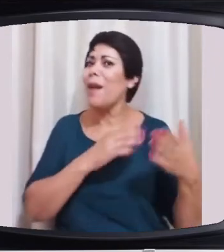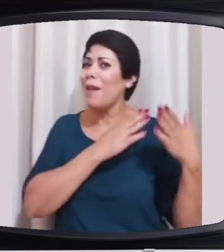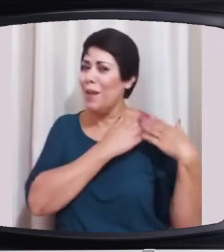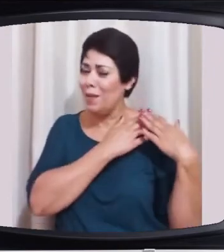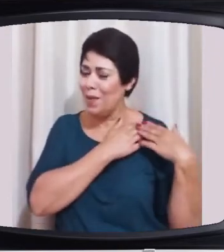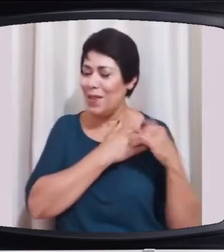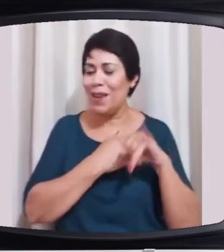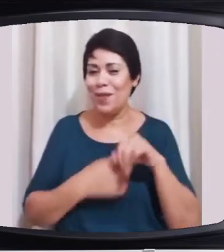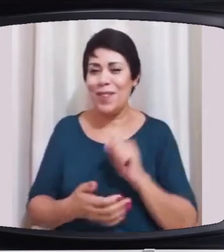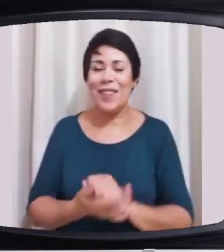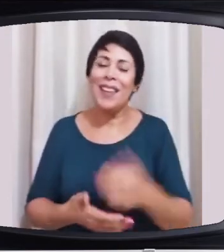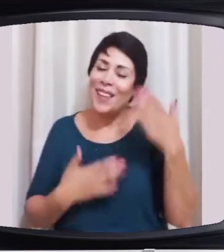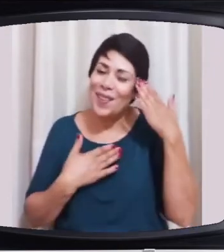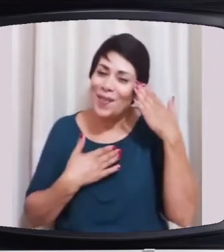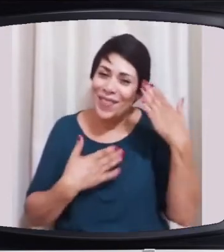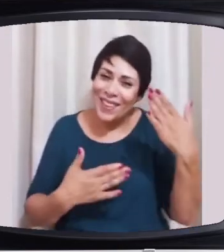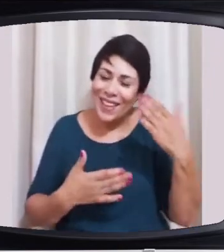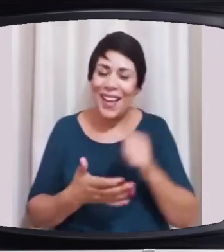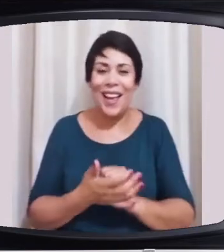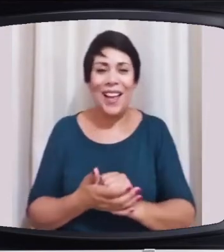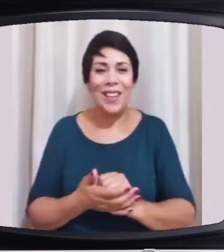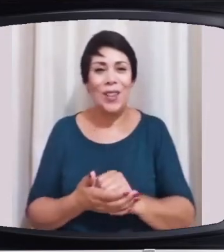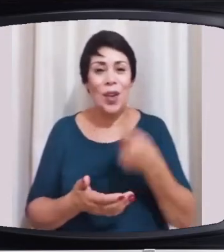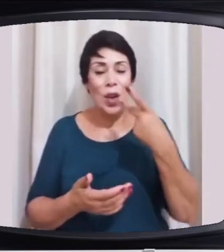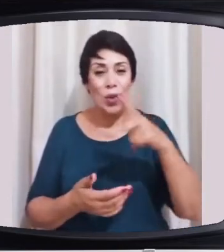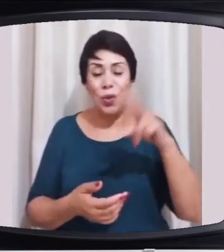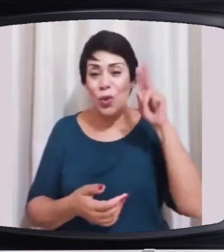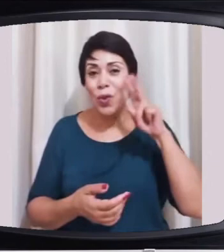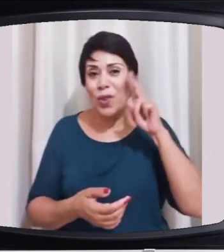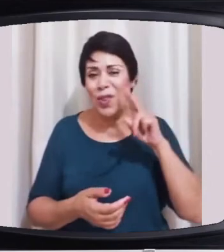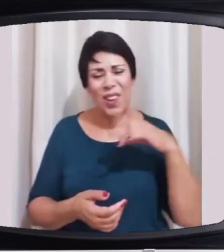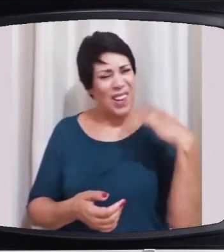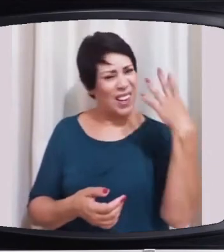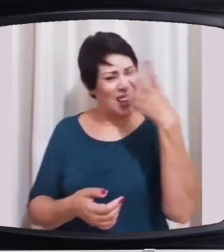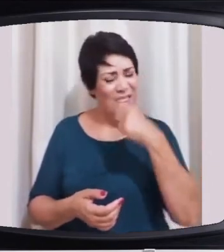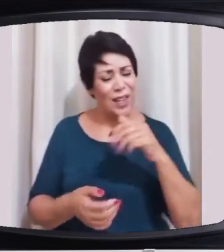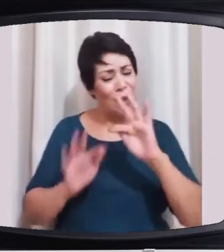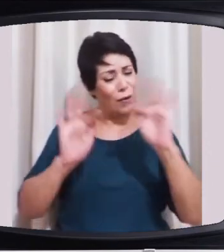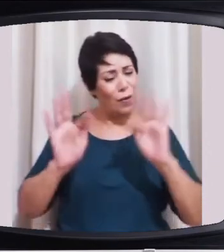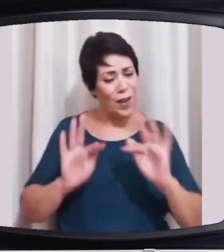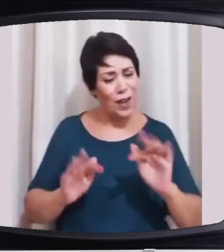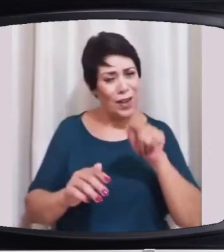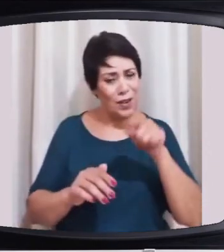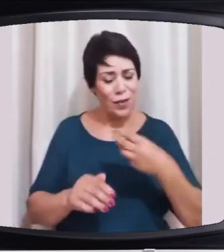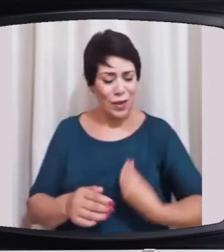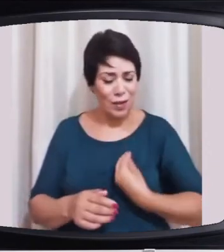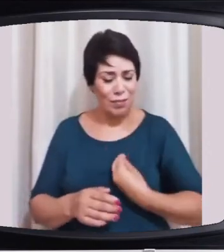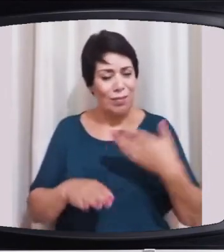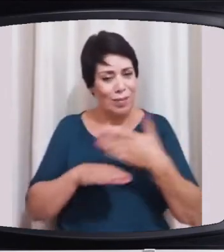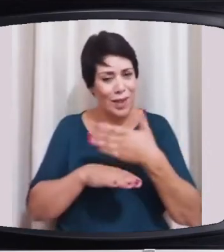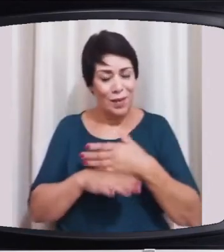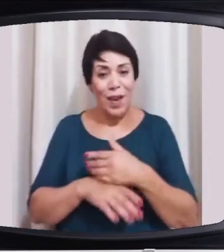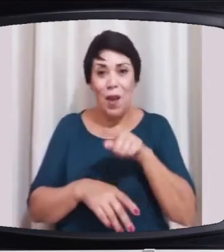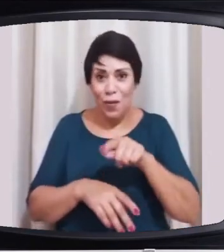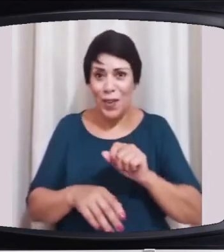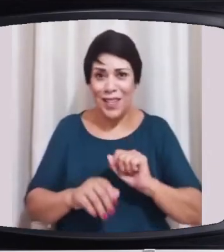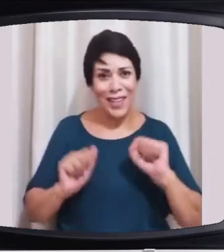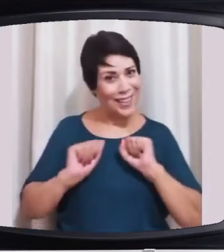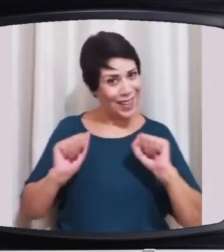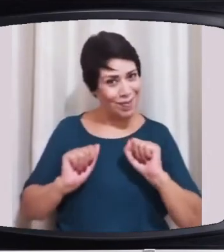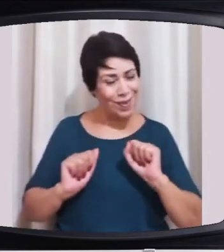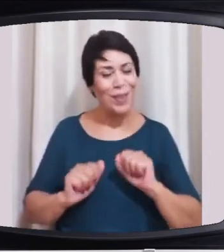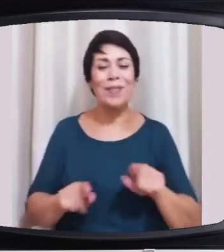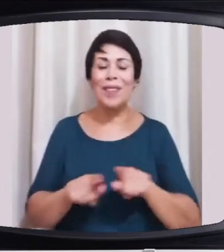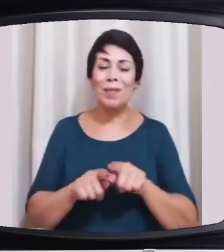aí, viu? Muitíssimo obrigado, seu legado é lindo, muito feliz de recebê-lo aqui. E pra você que adorou esse episódio, bom,